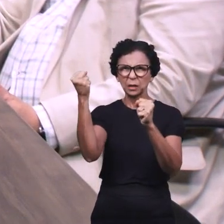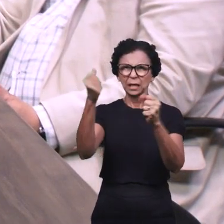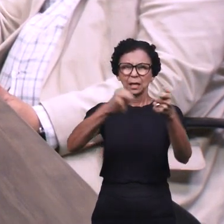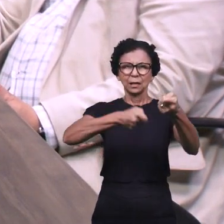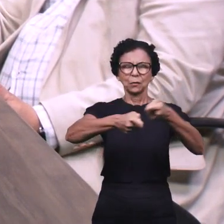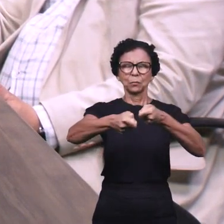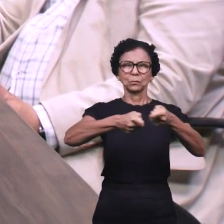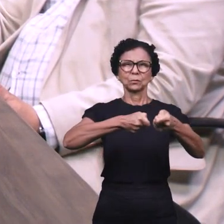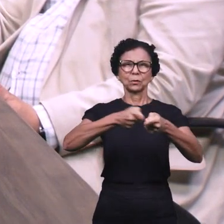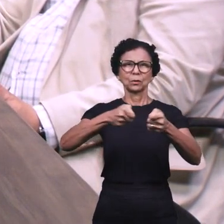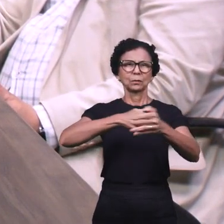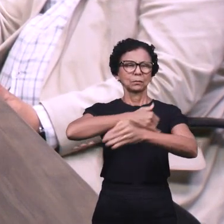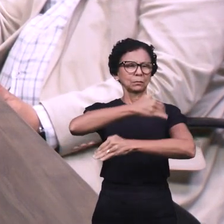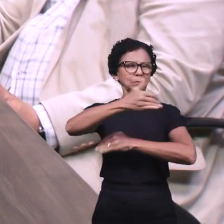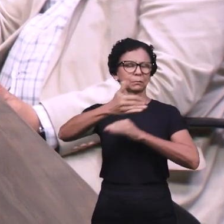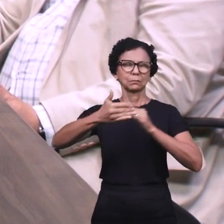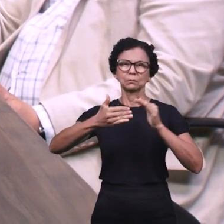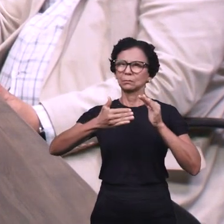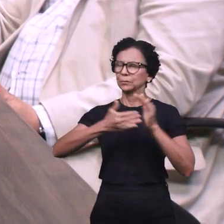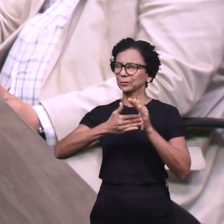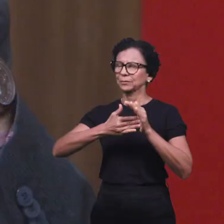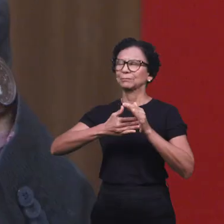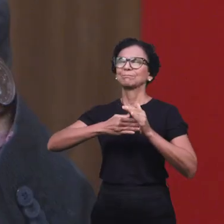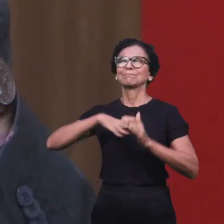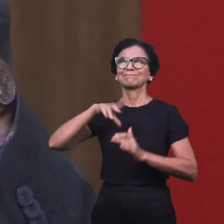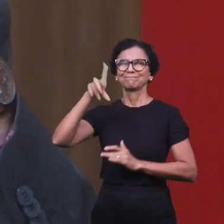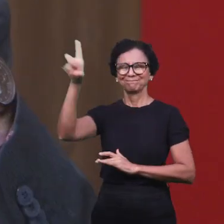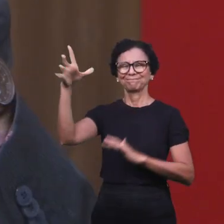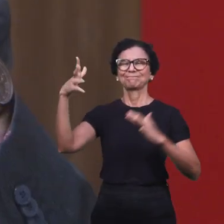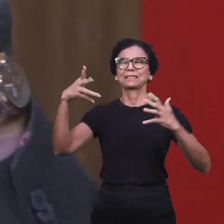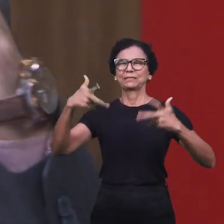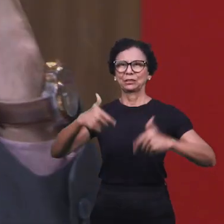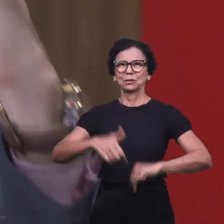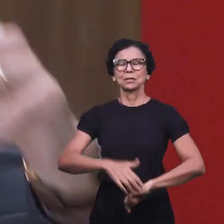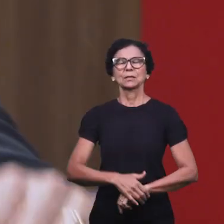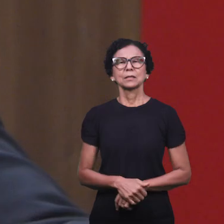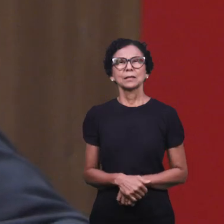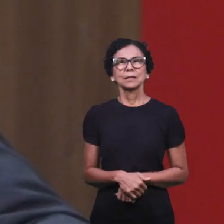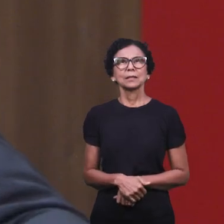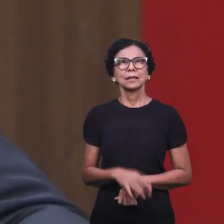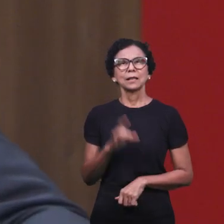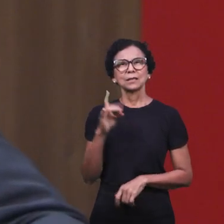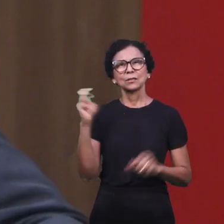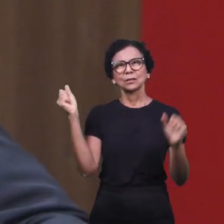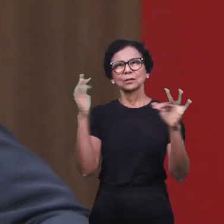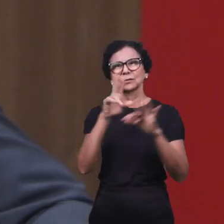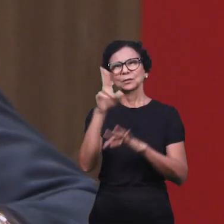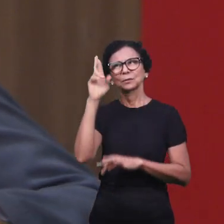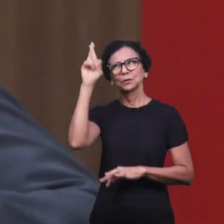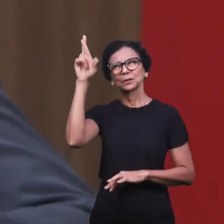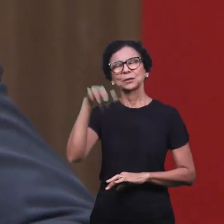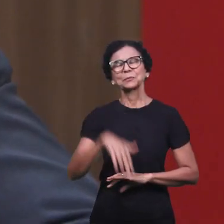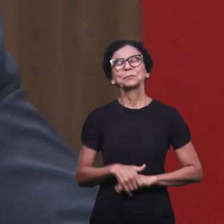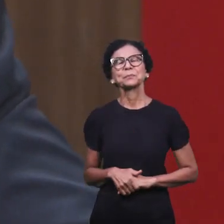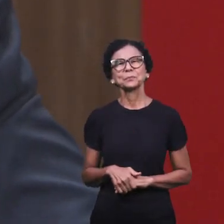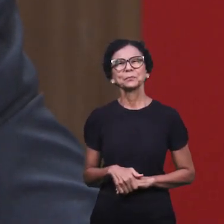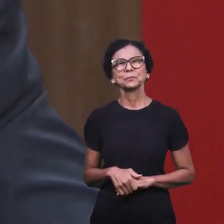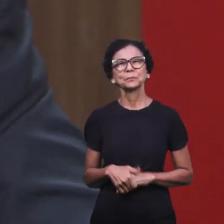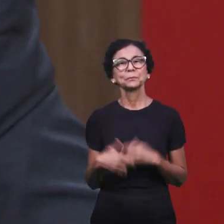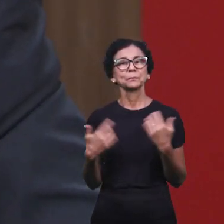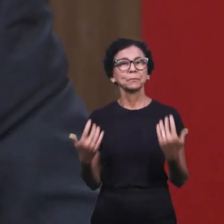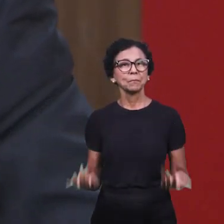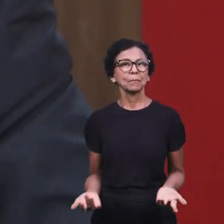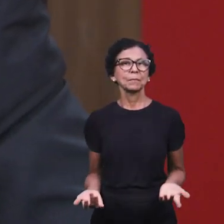controle, e é maravilhoso isso para nós. Isso é para glorificar o nome do Senhor, né? Sem dúvida, sem dúvida. Bem,